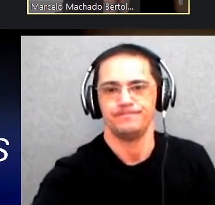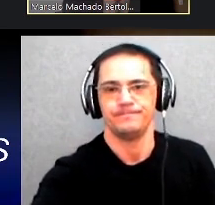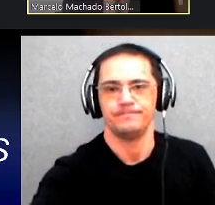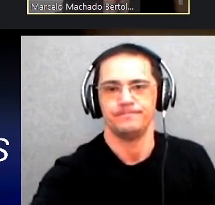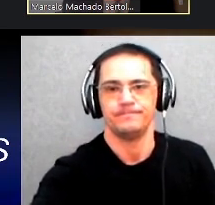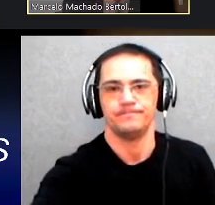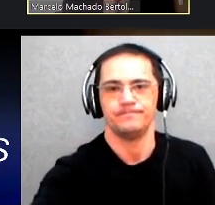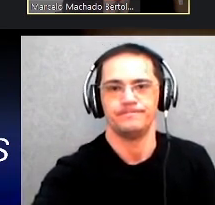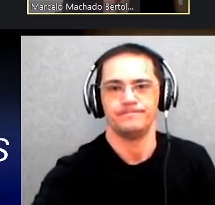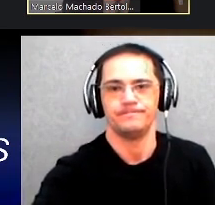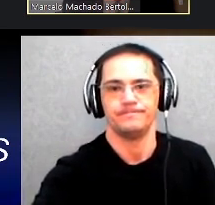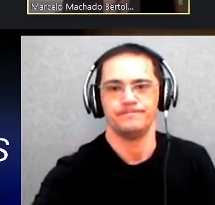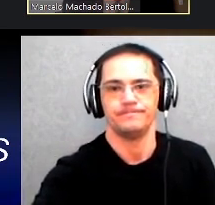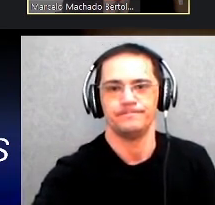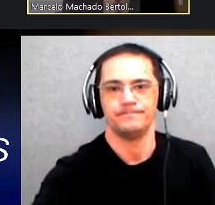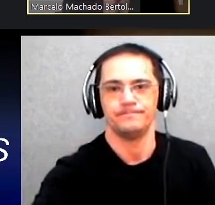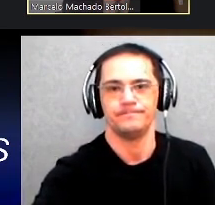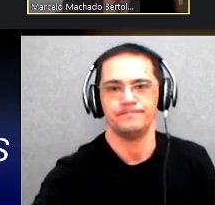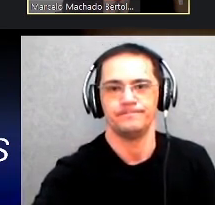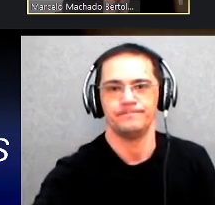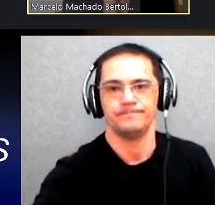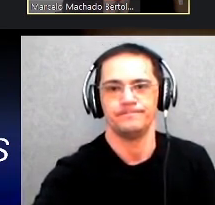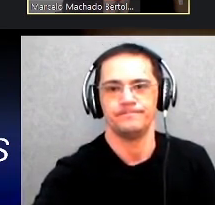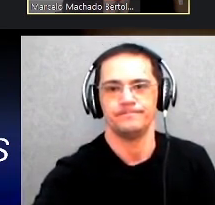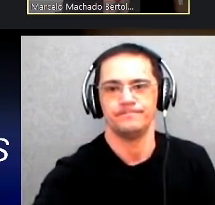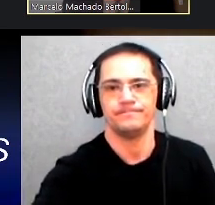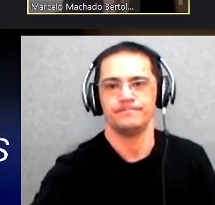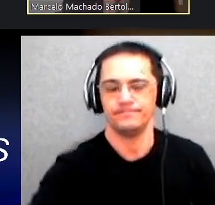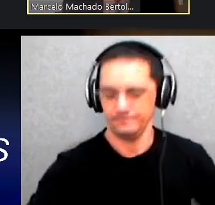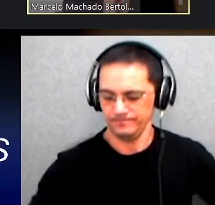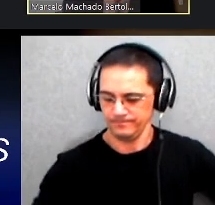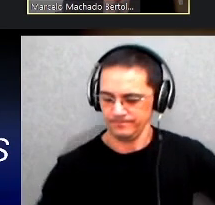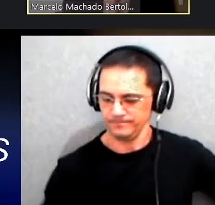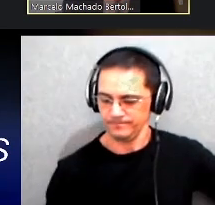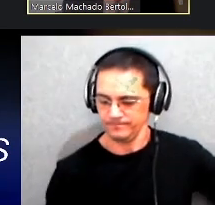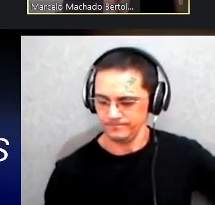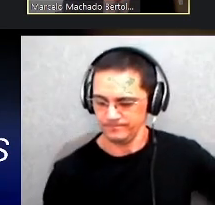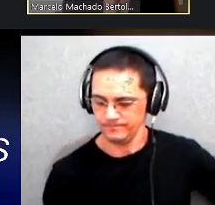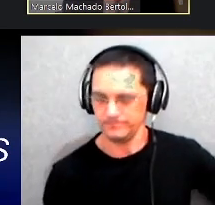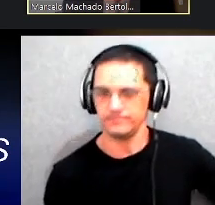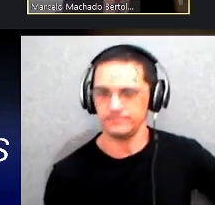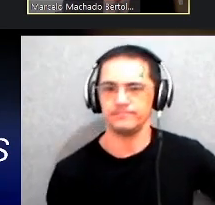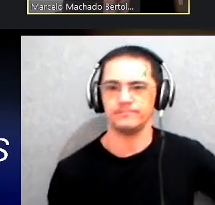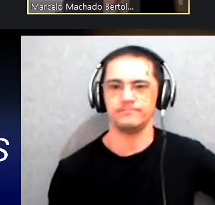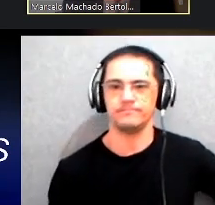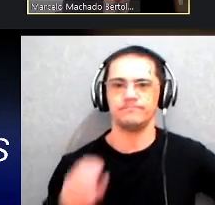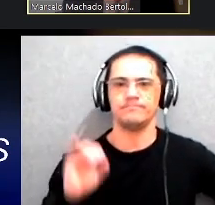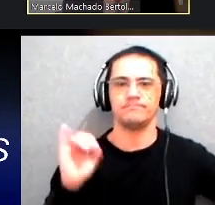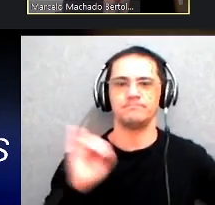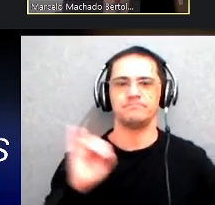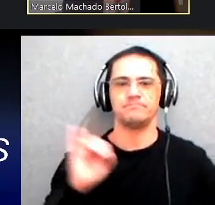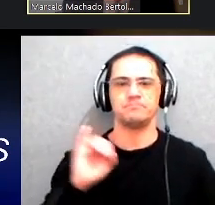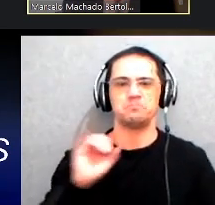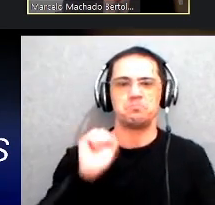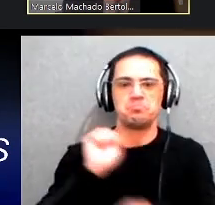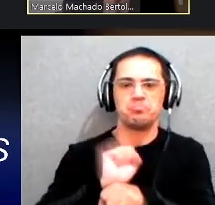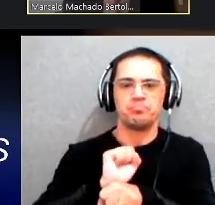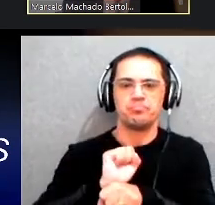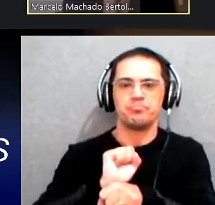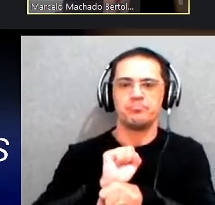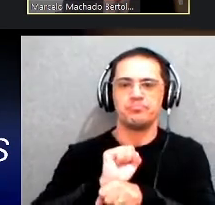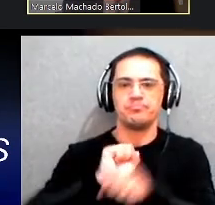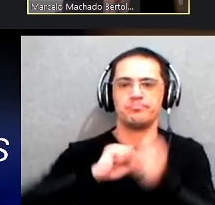Sim, Cristiano, dá para ver o que está acontecendo aí com o doutor Marcelo? Travou,